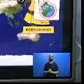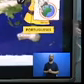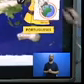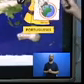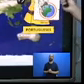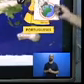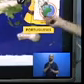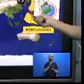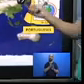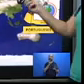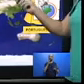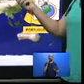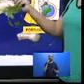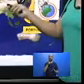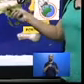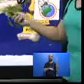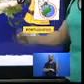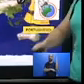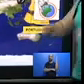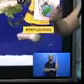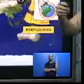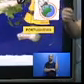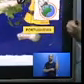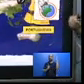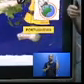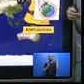pau-brasil oferecia, os portugueses começaram